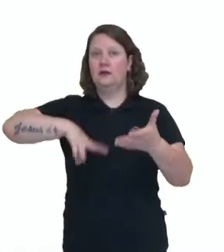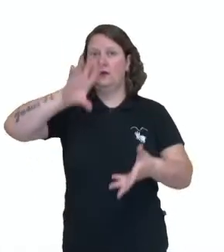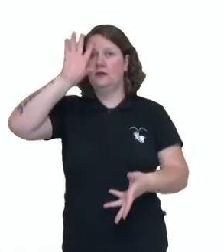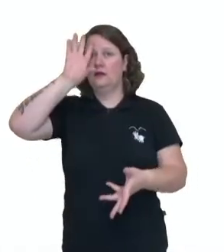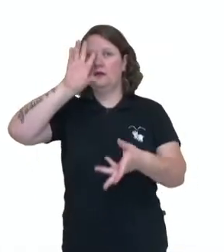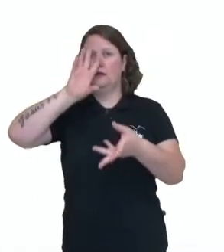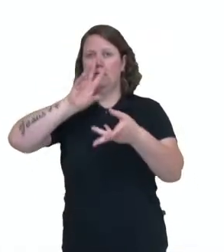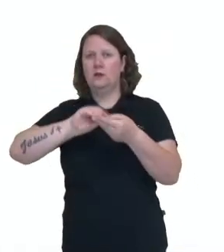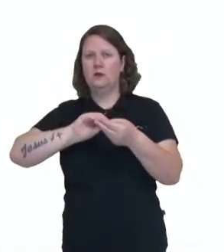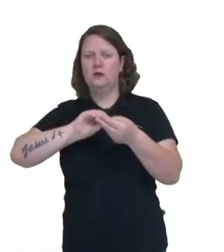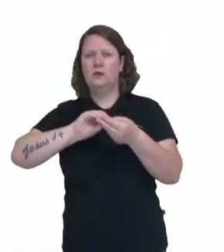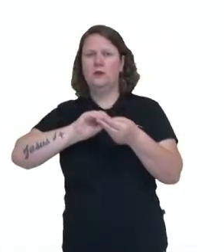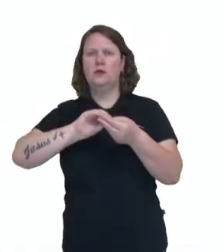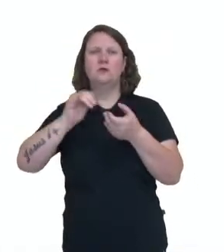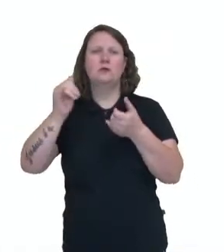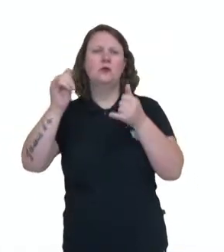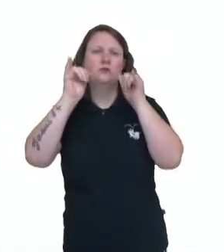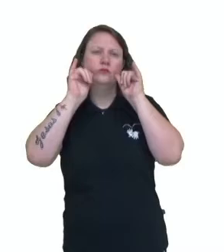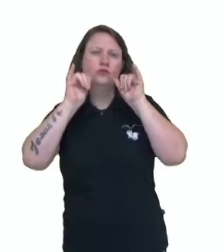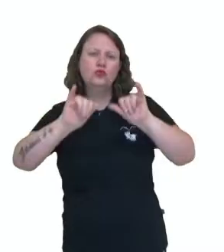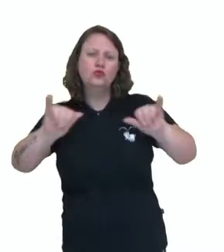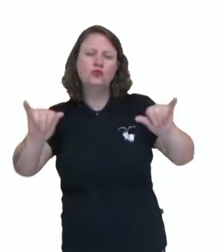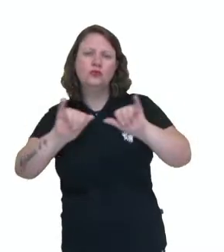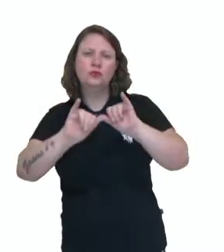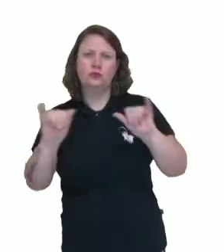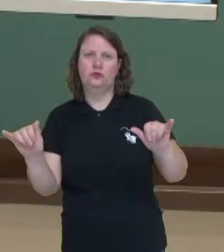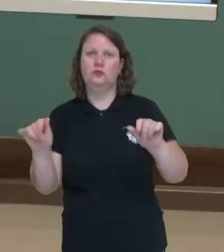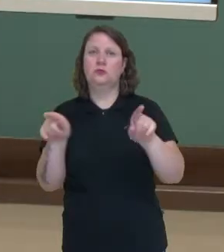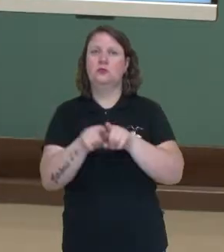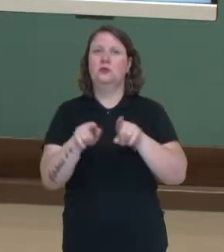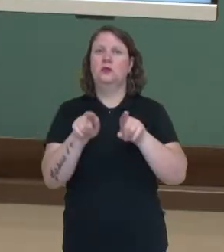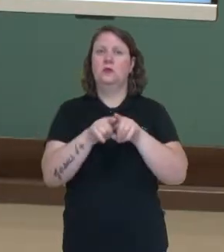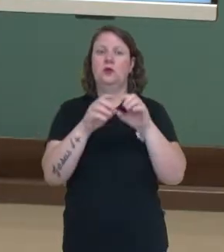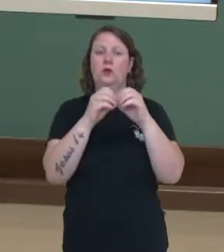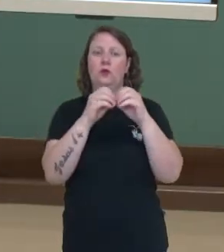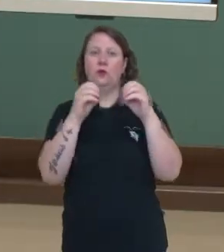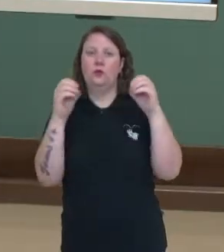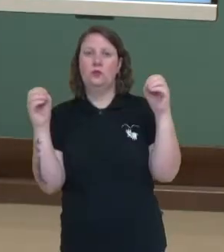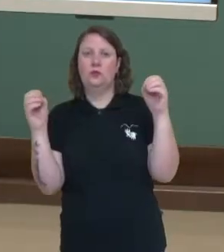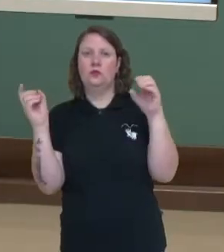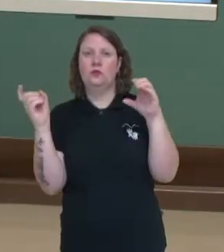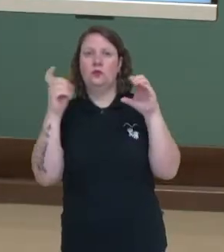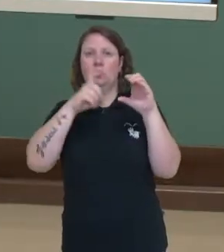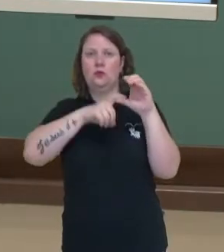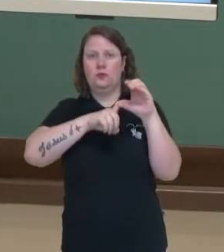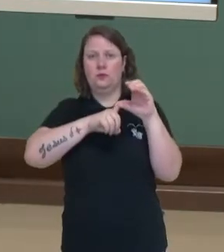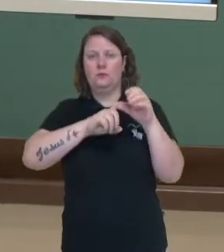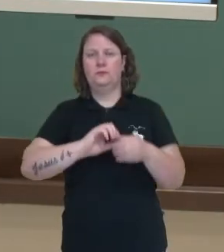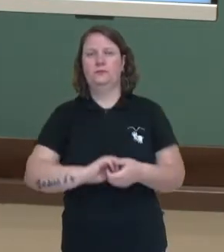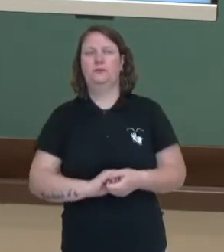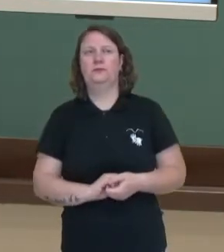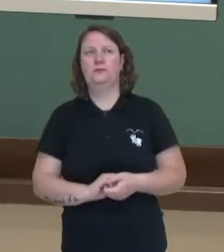de uma notícia, retomar os conhecimentos sobre as orações subordinadas.